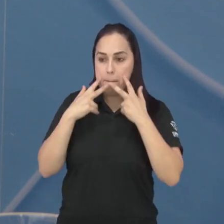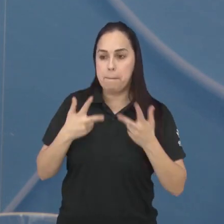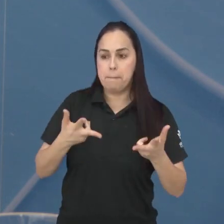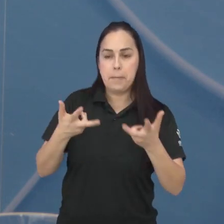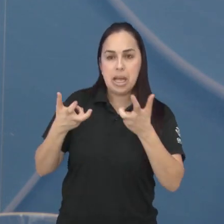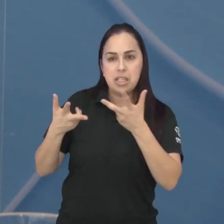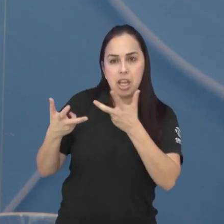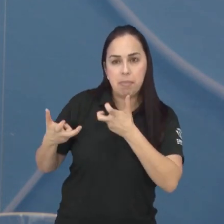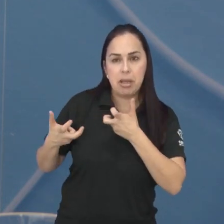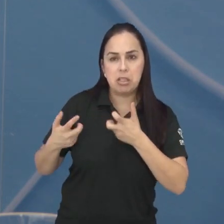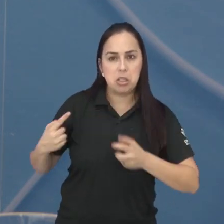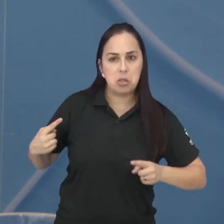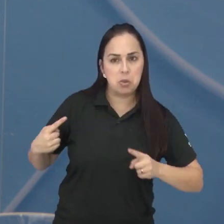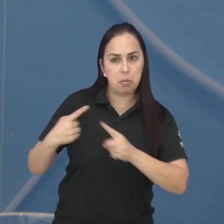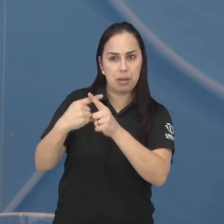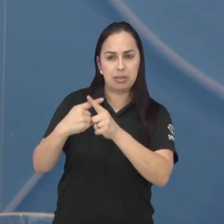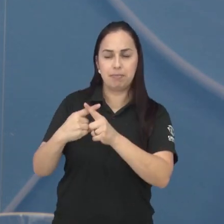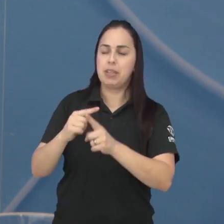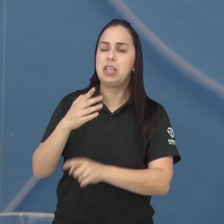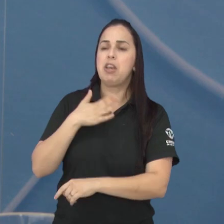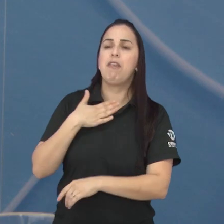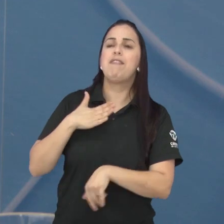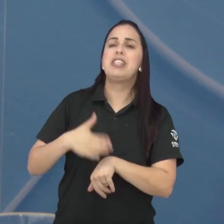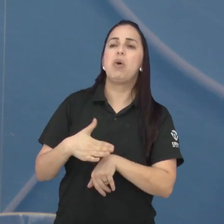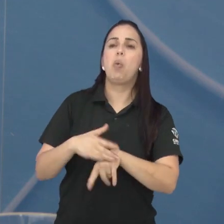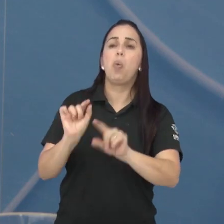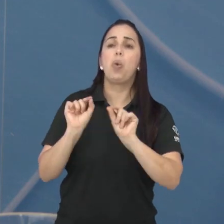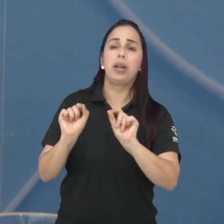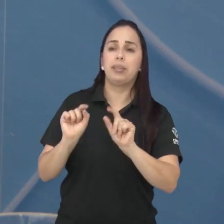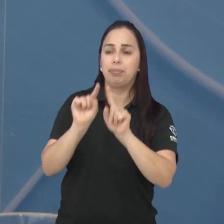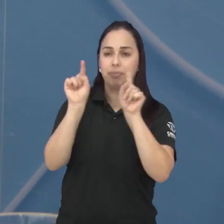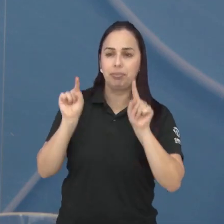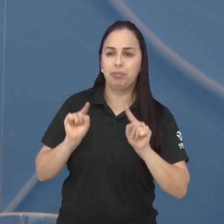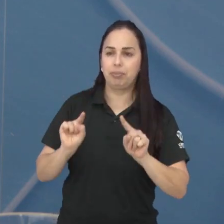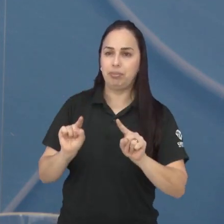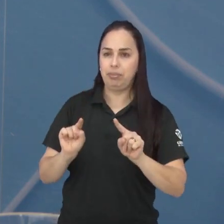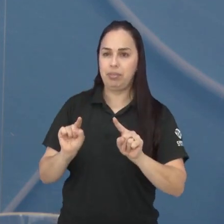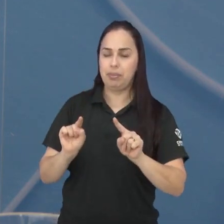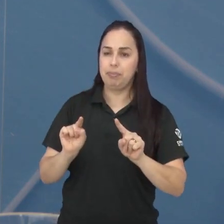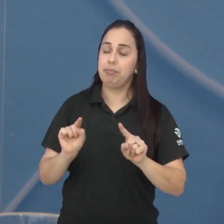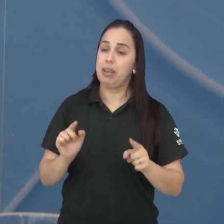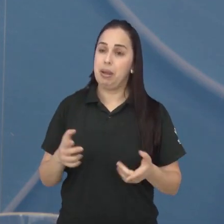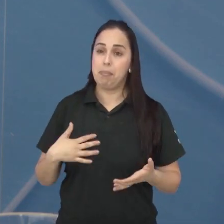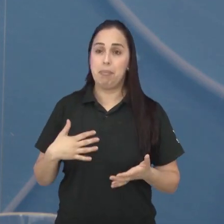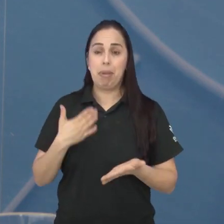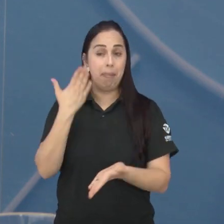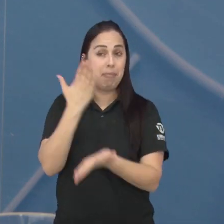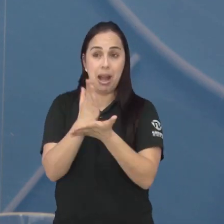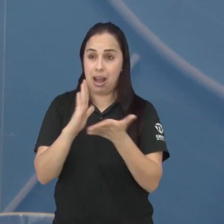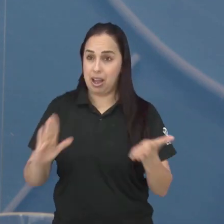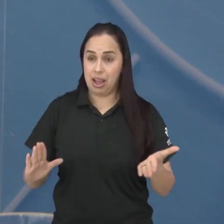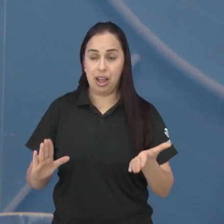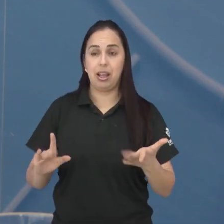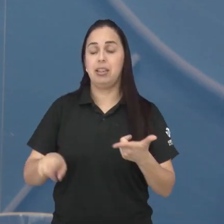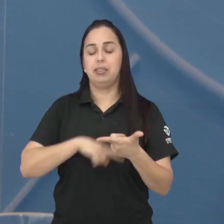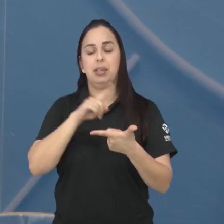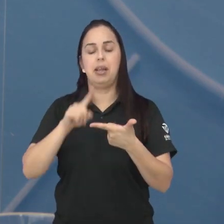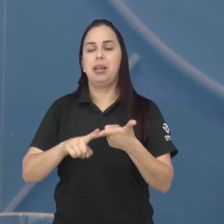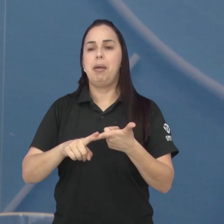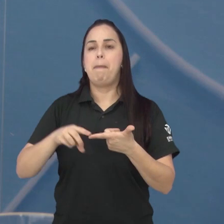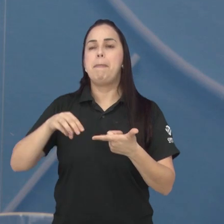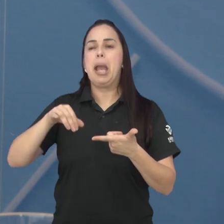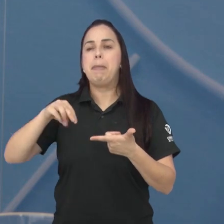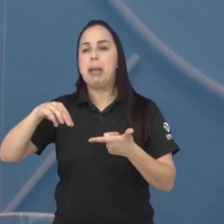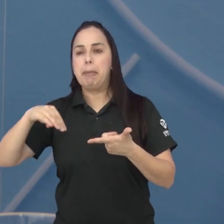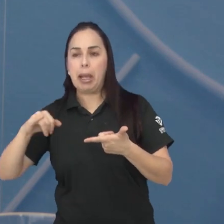que tá tendo uma competição. O que eu posso fazer, né? Para desestimular isso, para mostrar que não é mimimi. E se